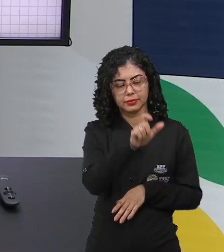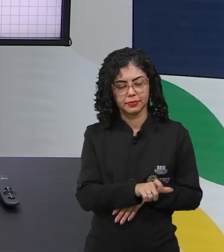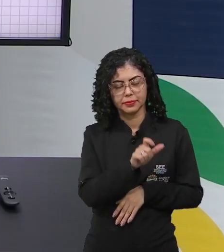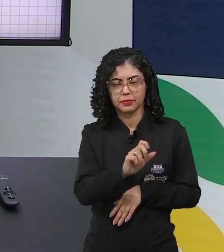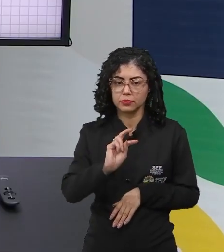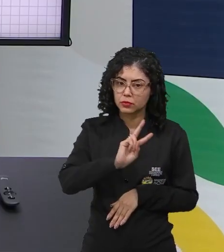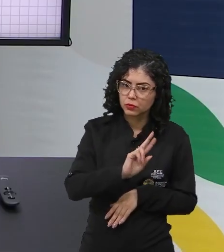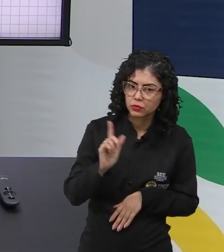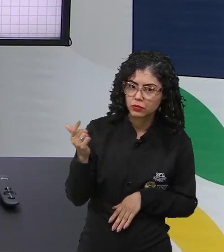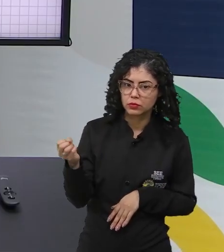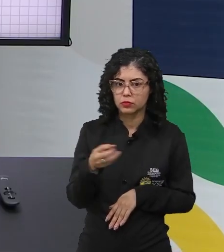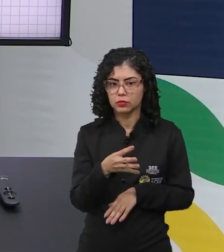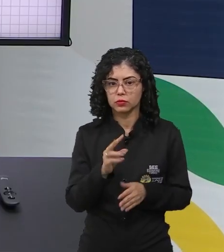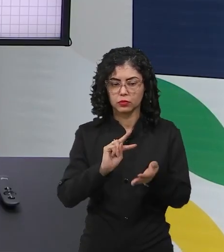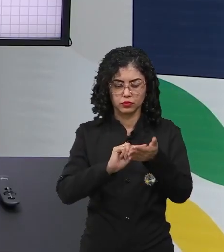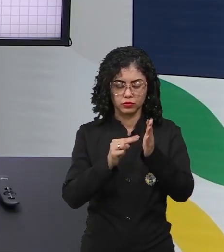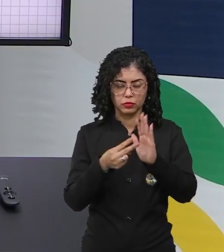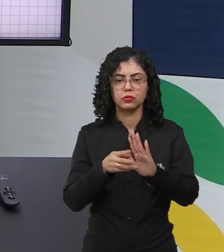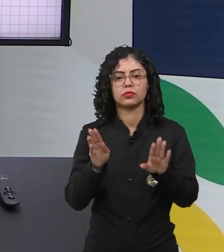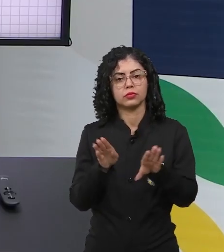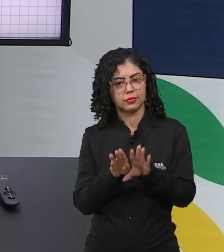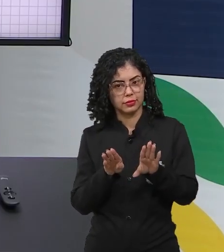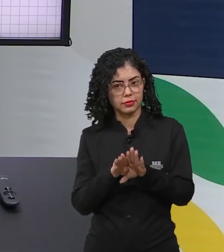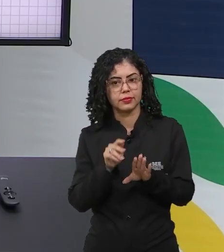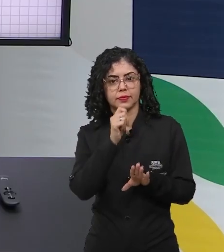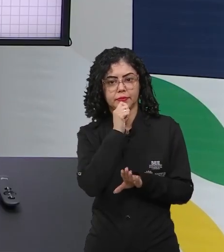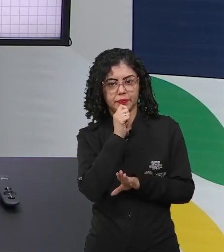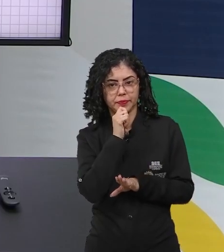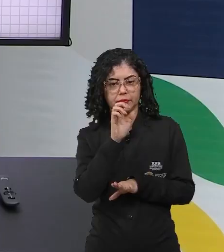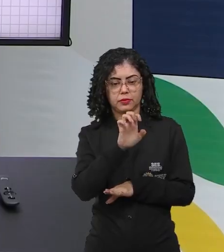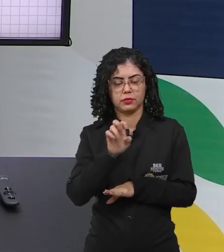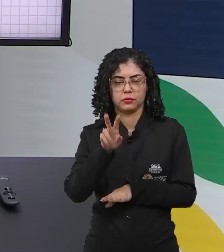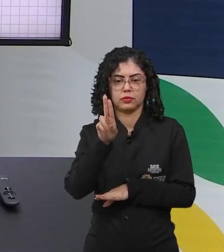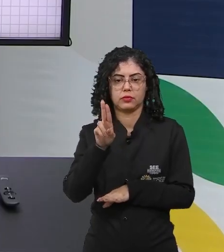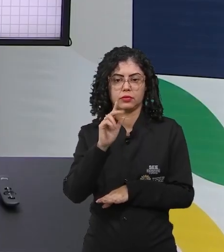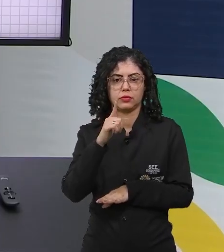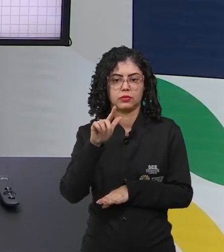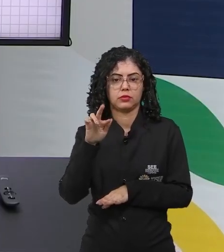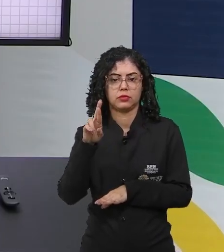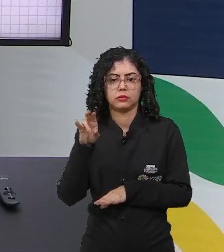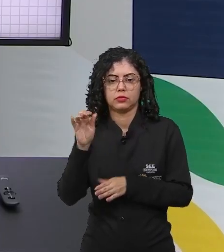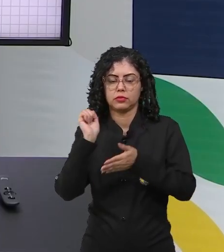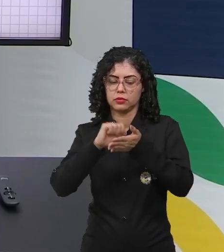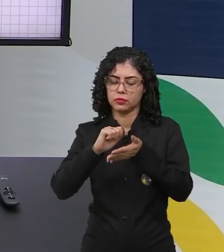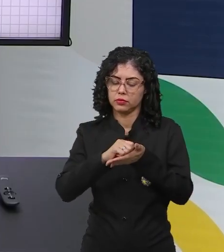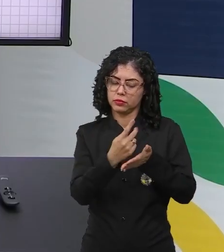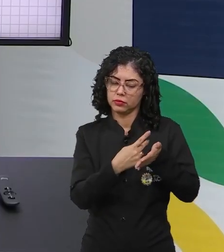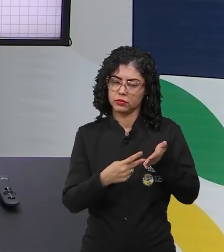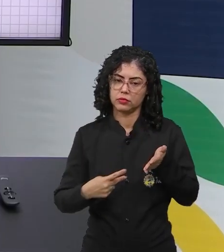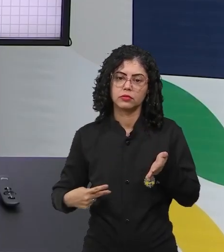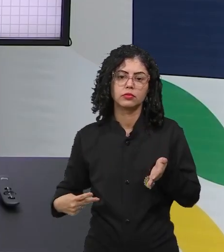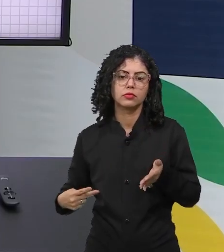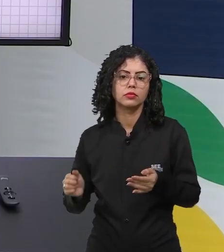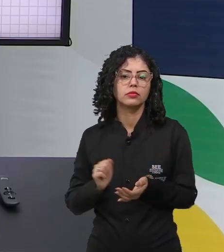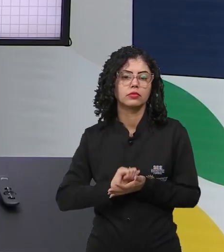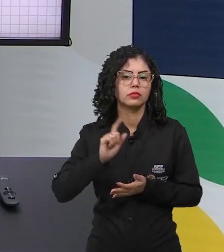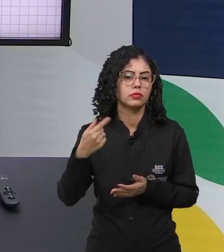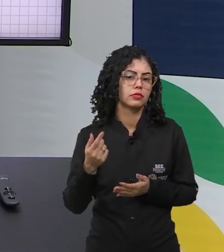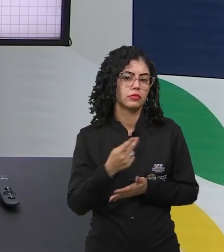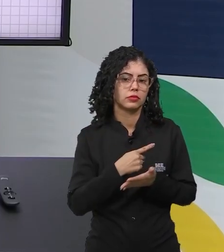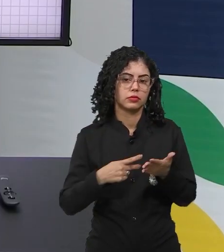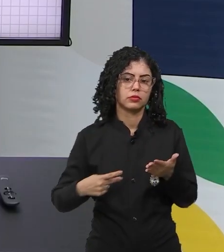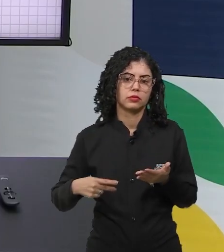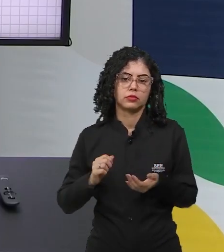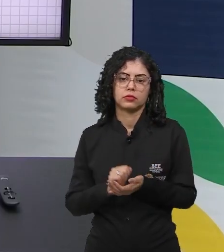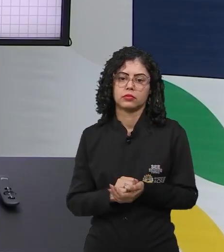novo significado, que é chamado de eu lírico, que é a pessoa que escreve ali aquele poema, aquela poesia,